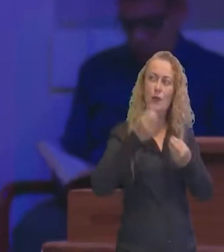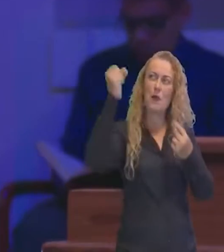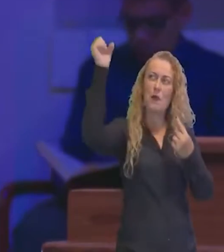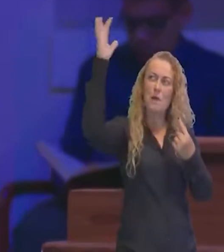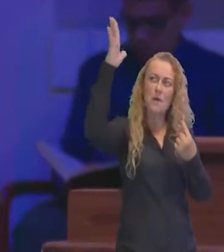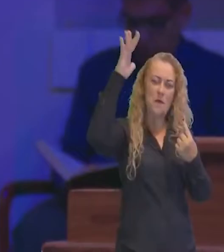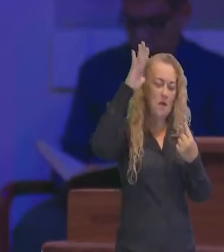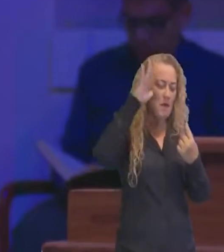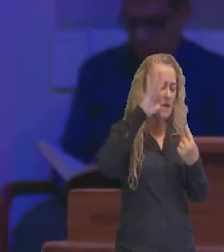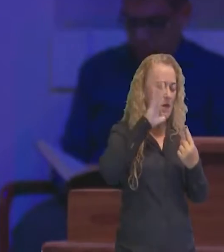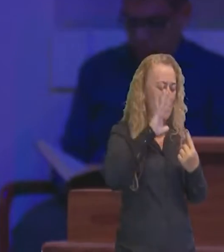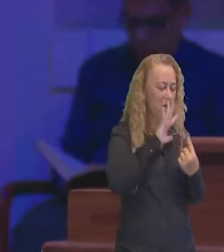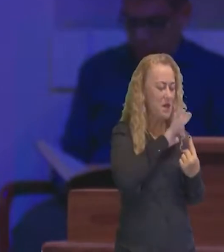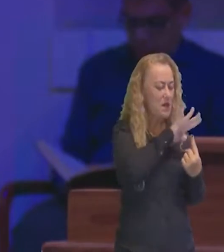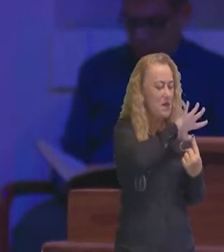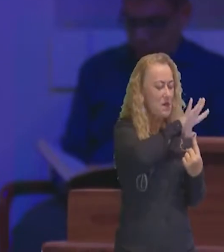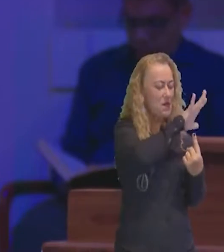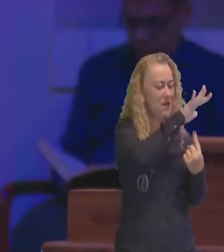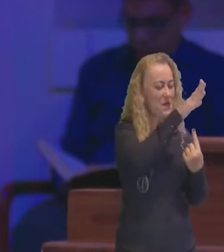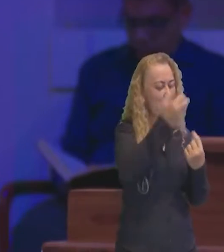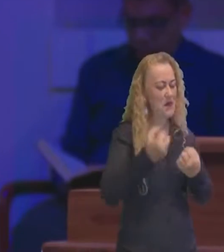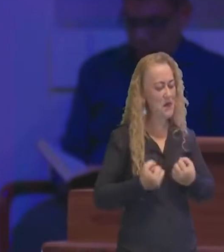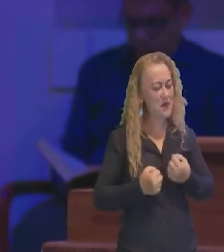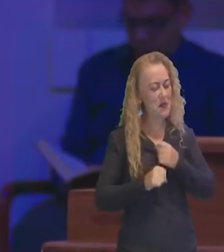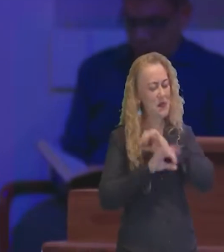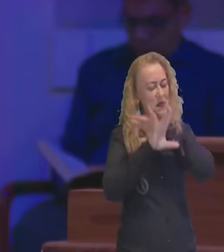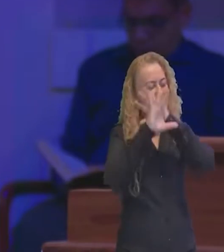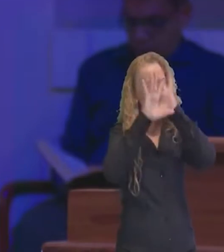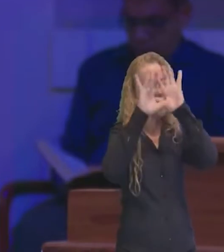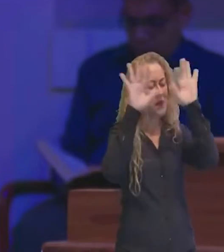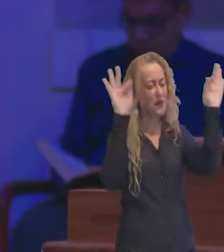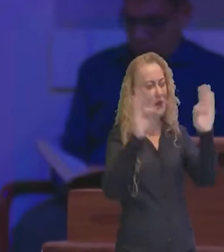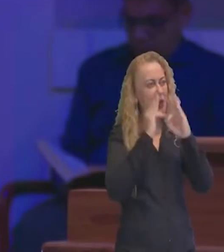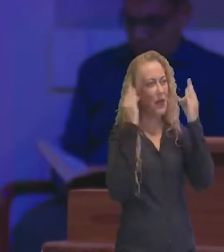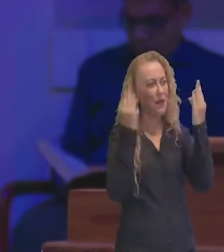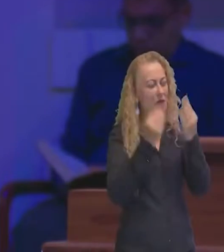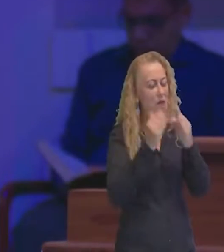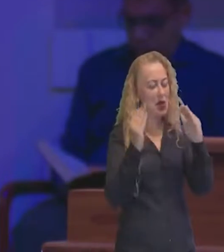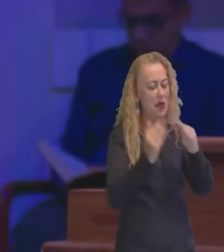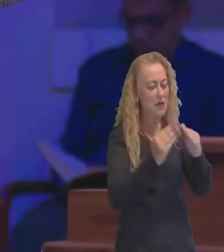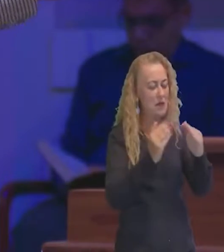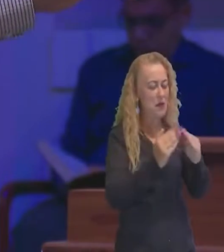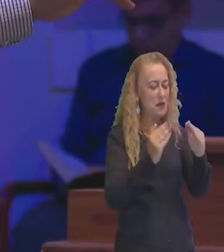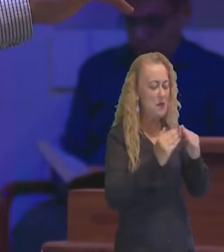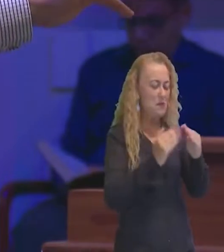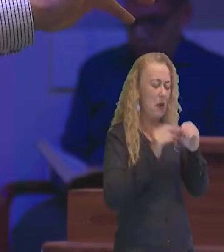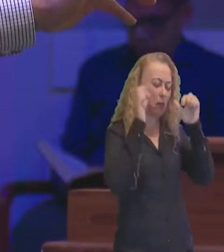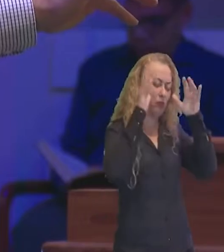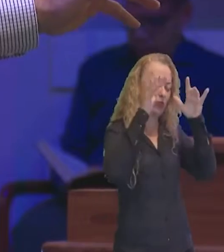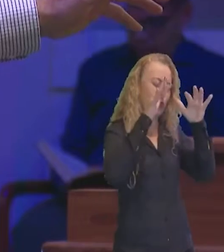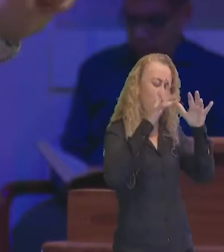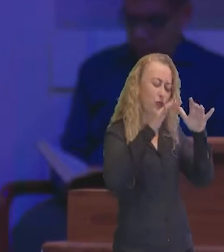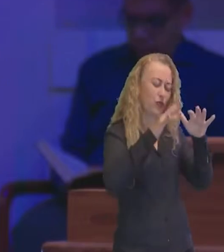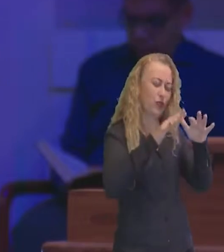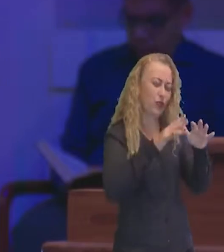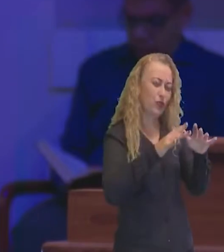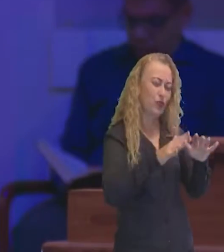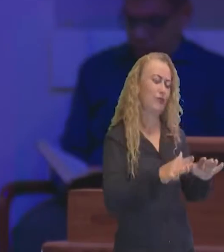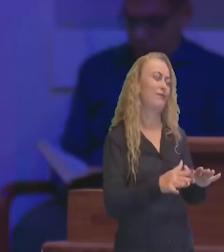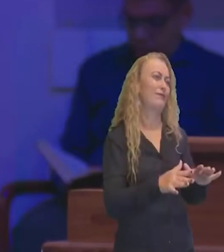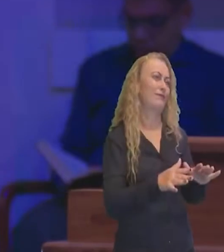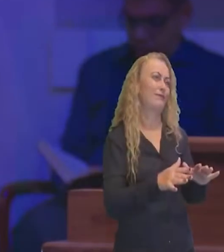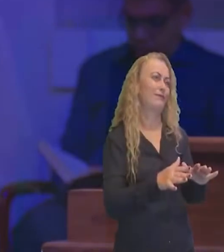Deus vêm, e a glória de Deus está sobre aquele lar, e a bênção de Deus está sobre você.